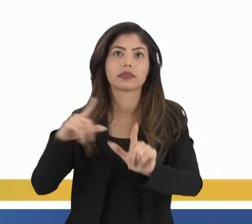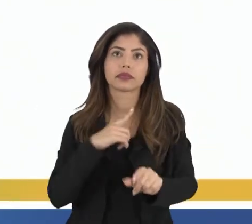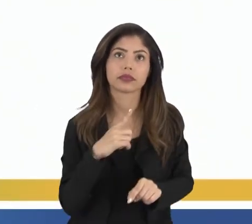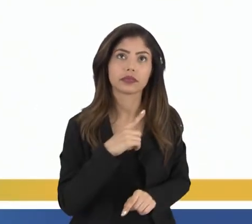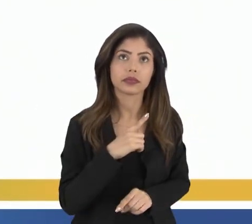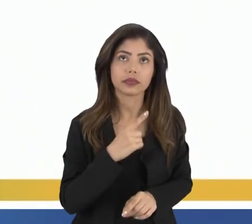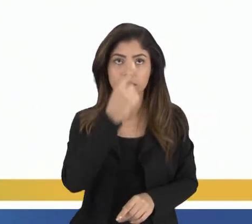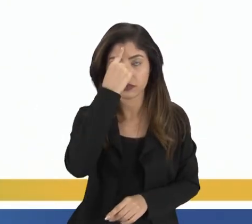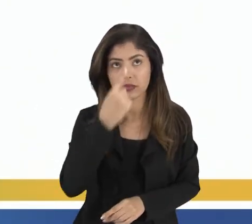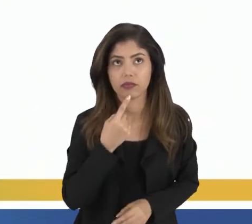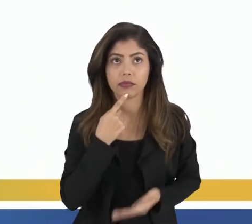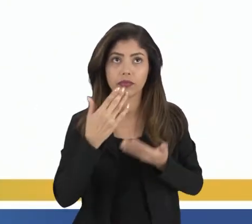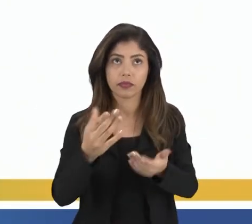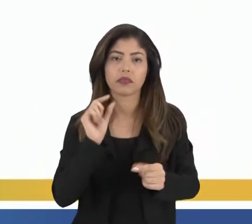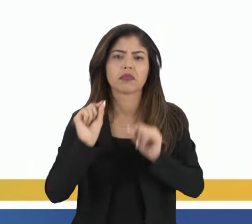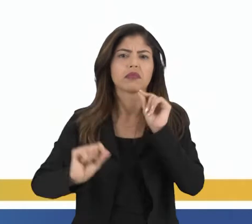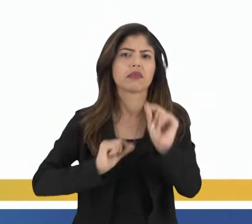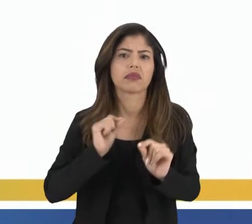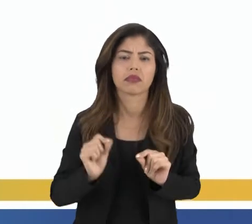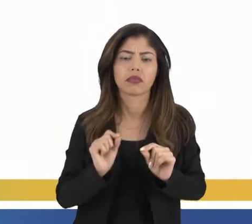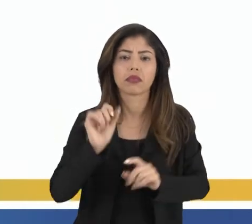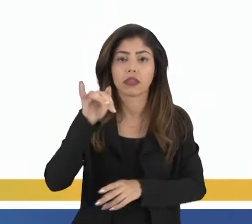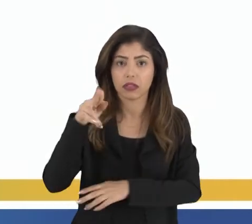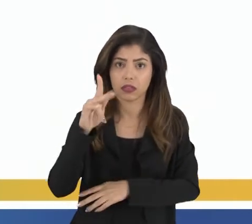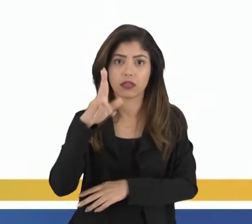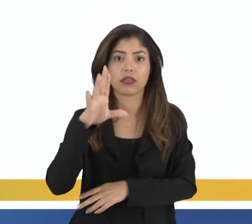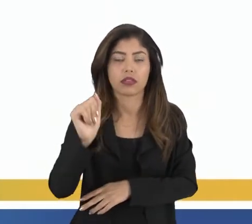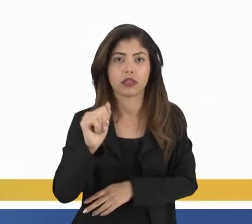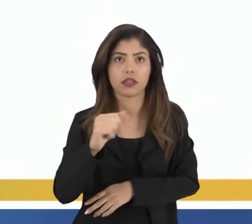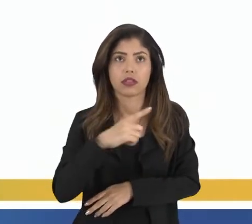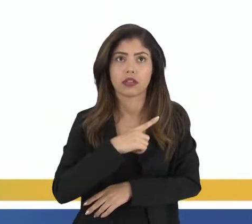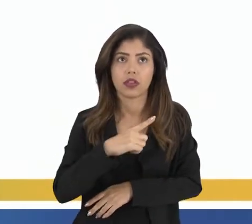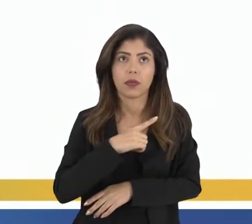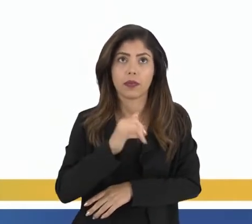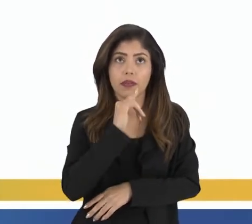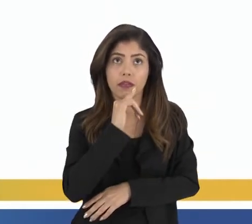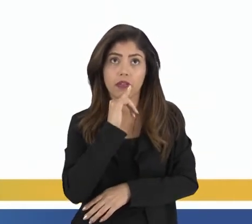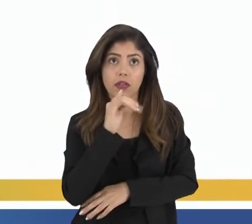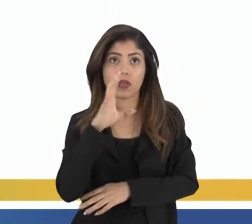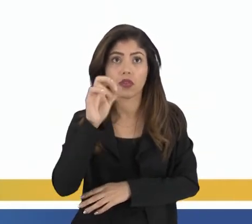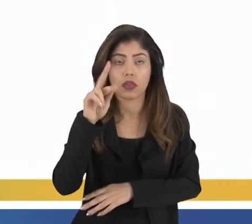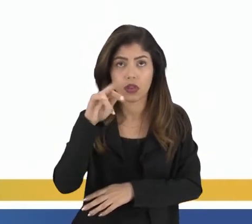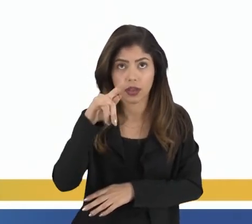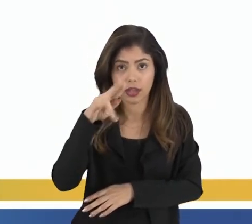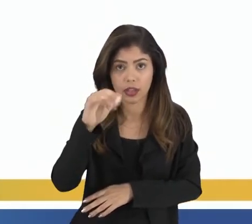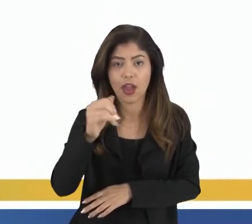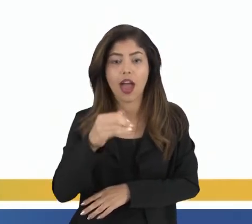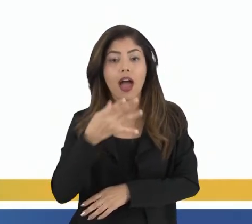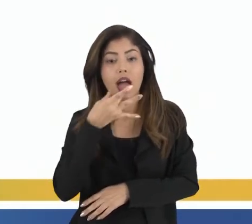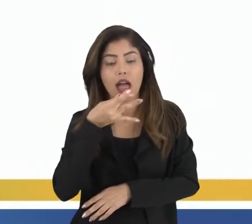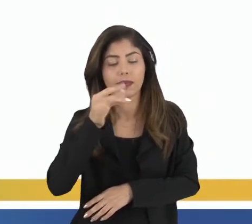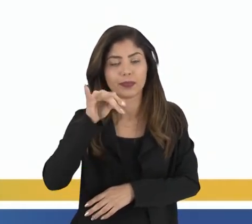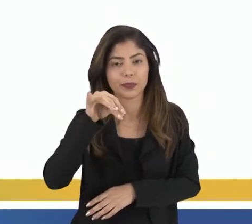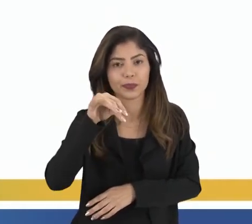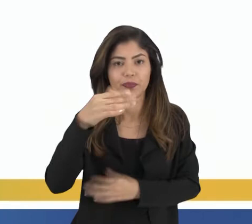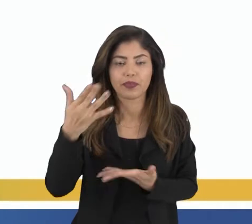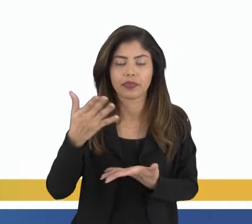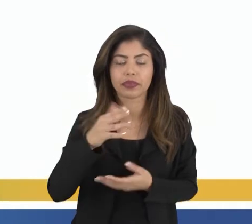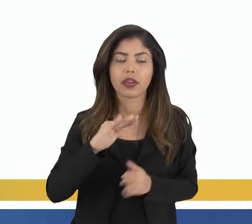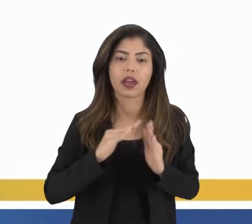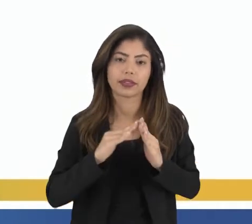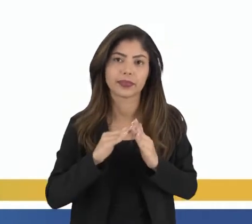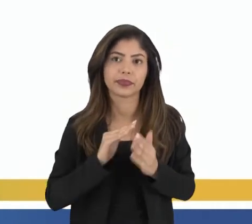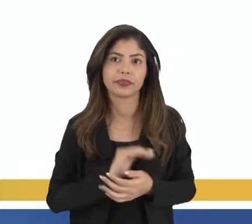uma ilustração do que é uma ligação iônica. Então nós temos a formação do cloreto de sódio, que é o nosso sal de cozinha, comum nas nossas